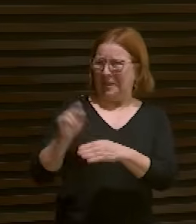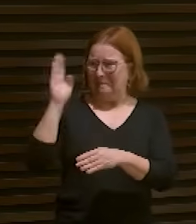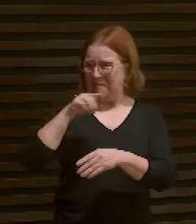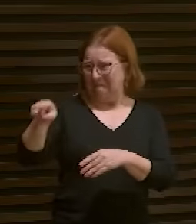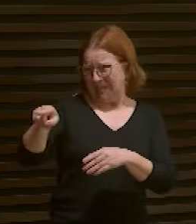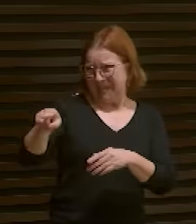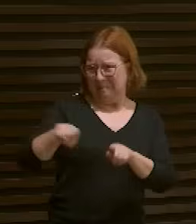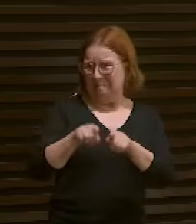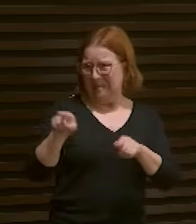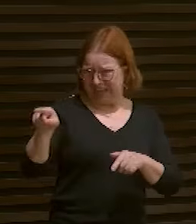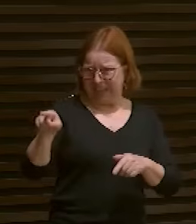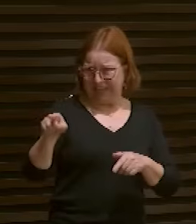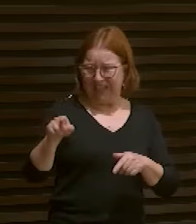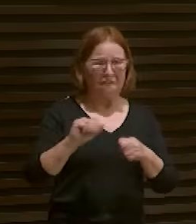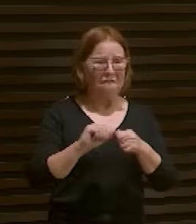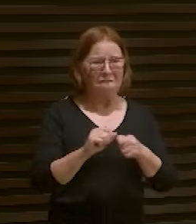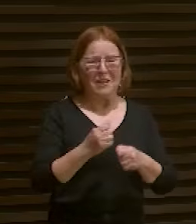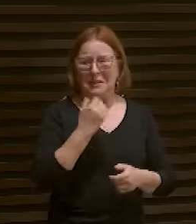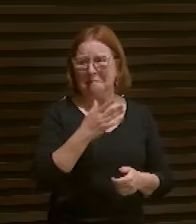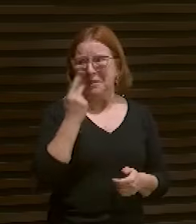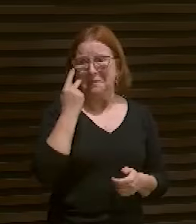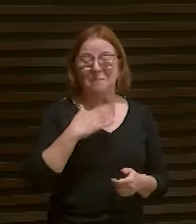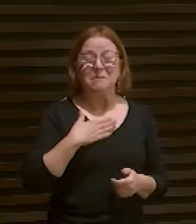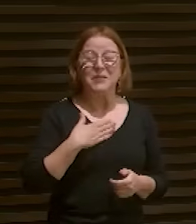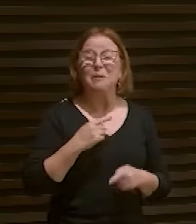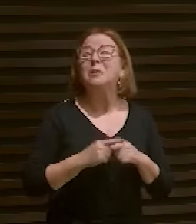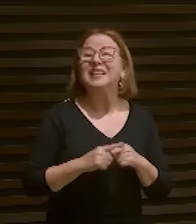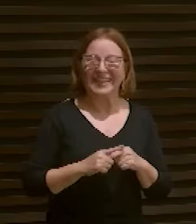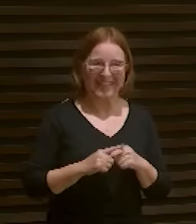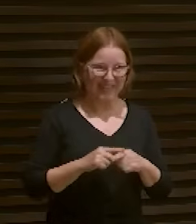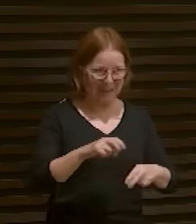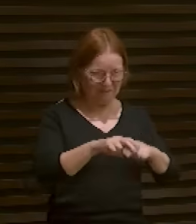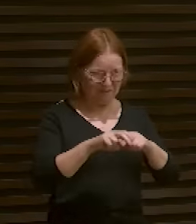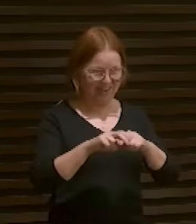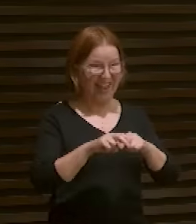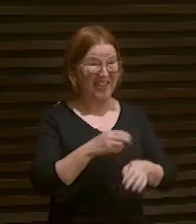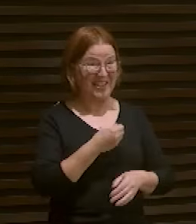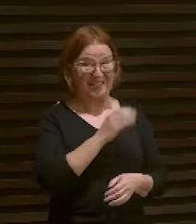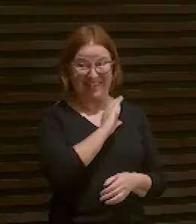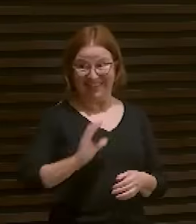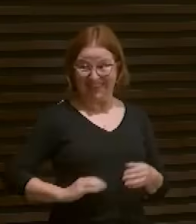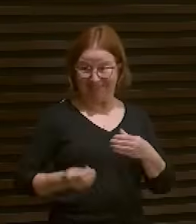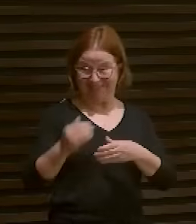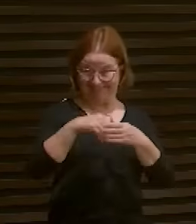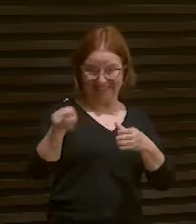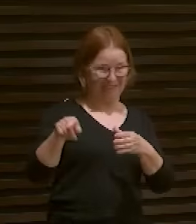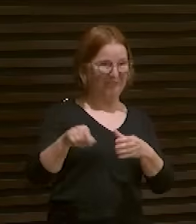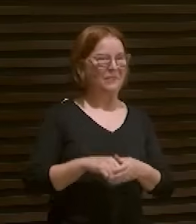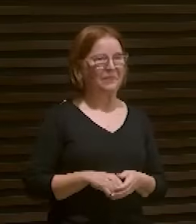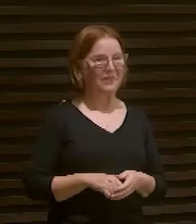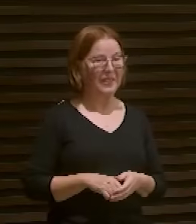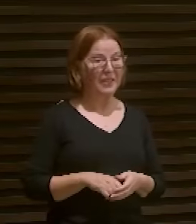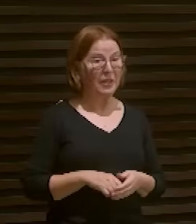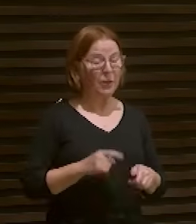tratando tão bem. O que é isso? Sabe o que é isso? É a vida de Cristo nele. Porque sem mim nada podeis fazer. Porque se você não tiver a vida